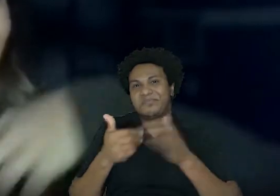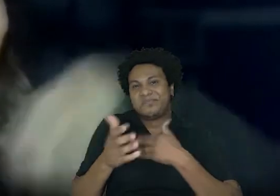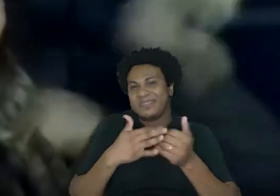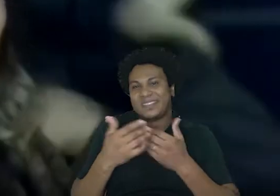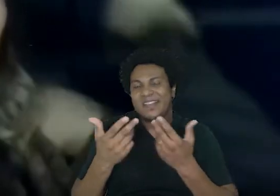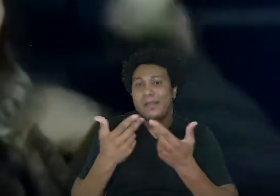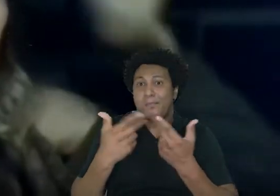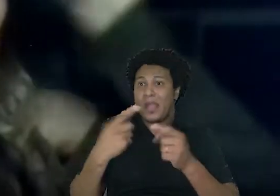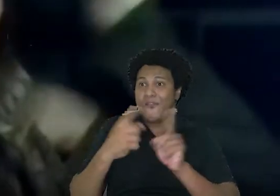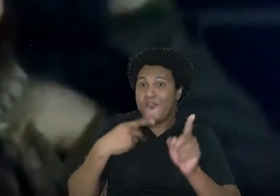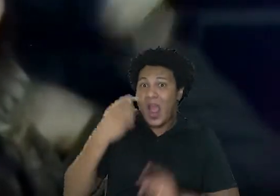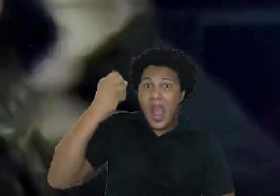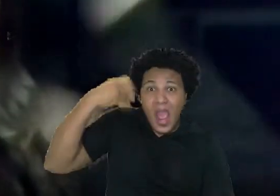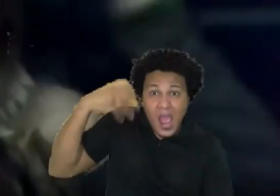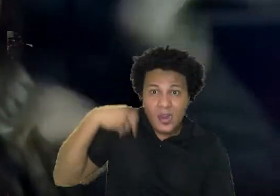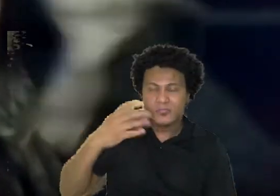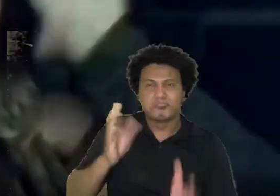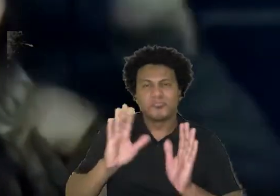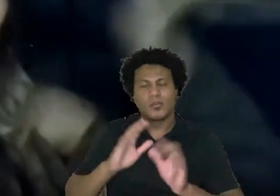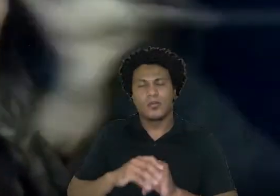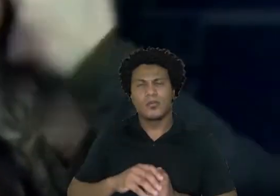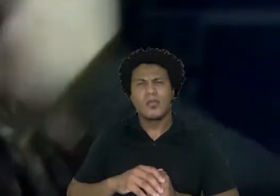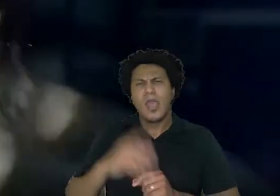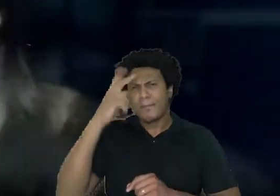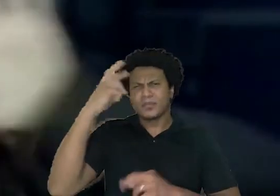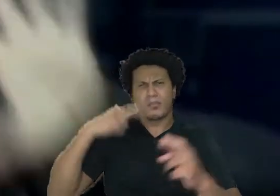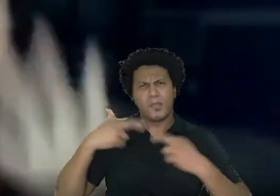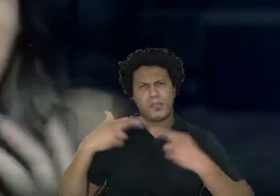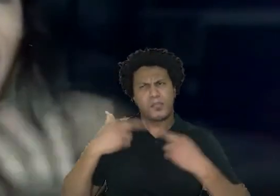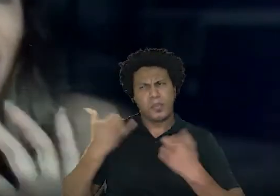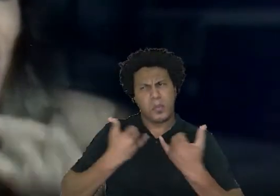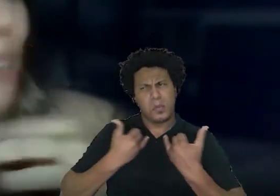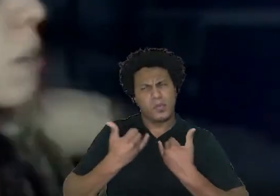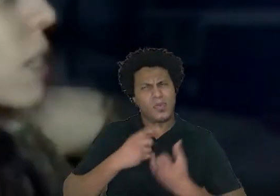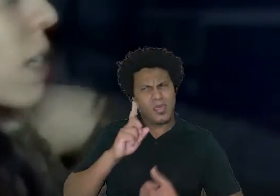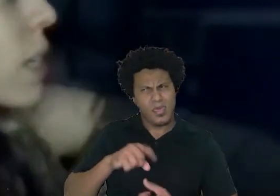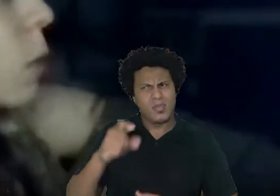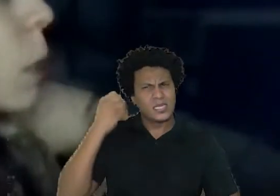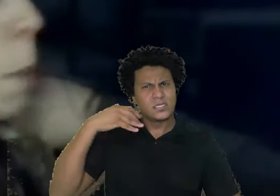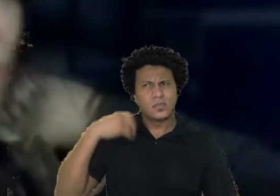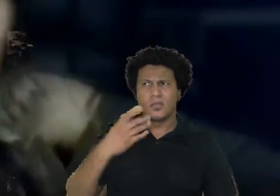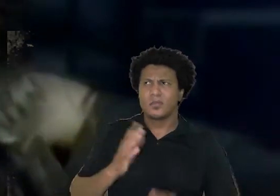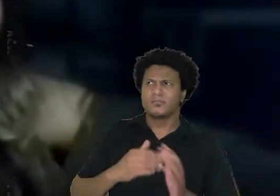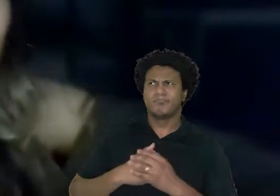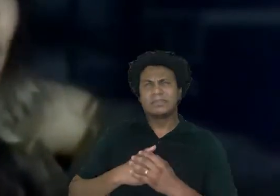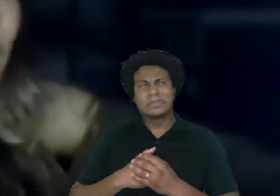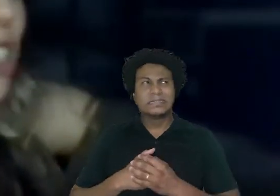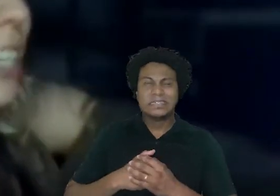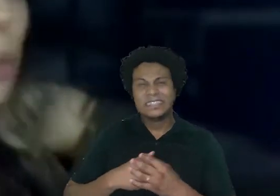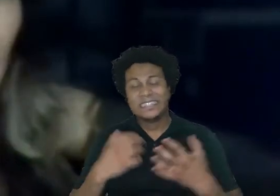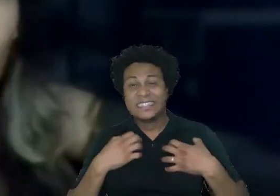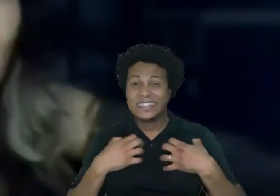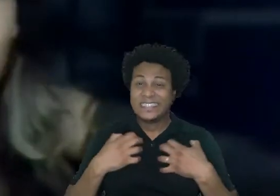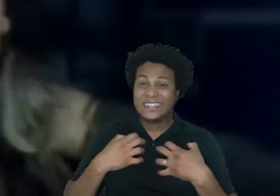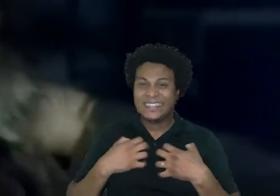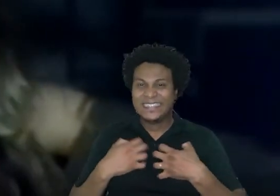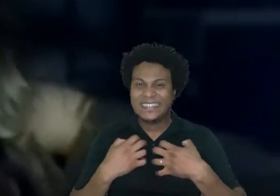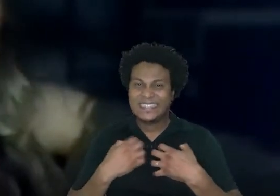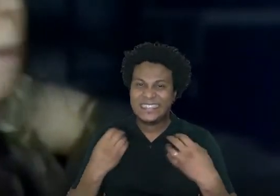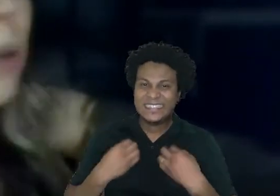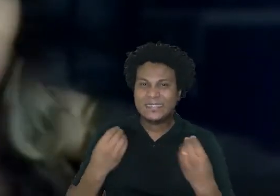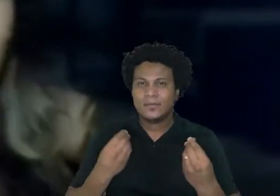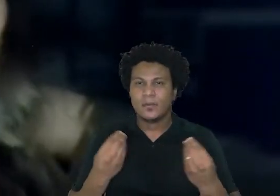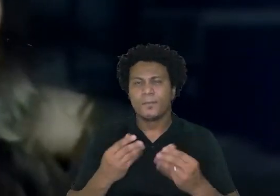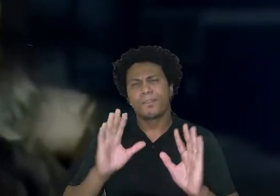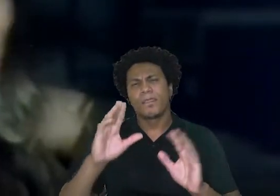né? Descrição, voz em off, performance vocal, mas ainda não estava chamando de audiodescrição. E a Gislana falava, Jéssica, tu é muito audiodescritora,